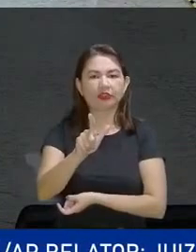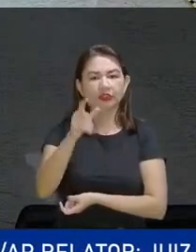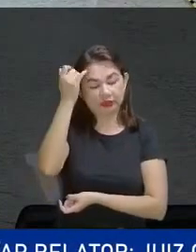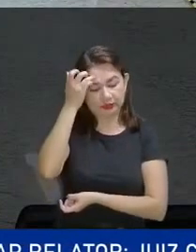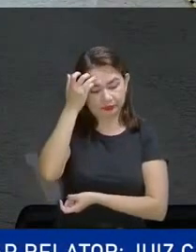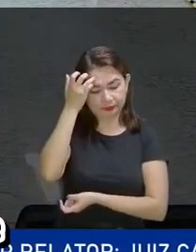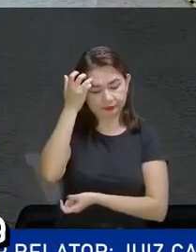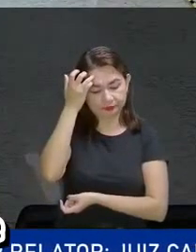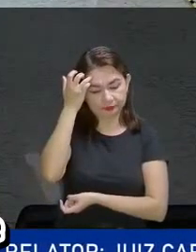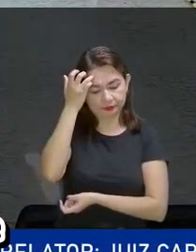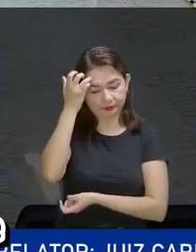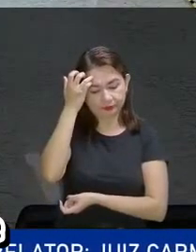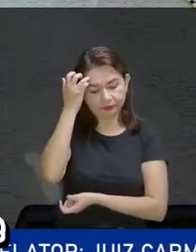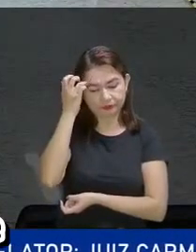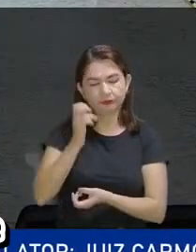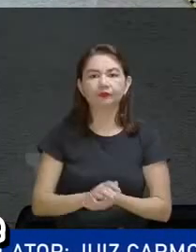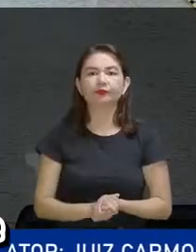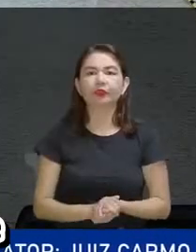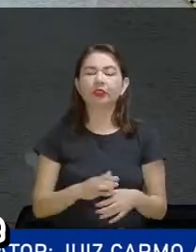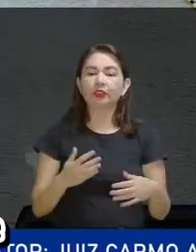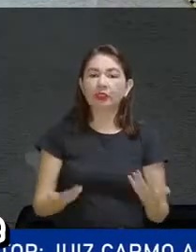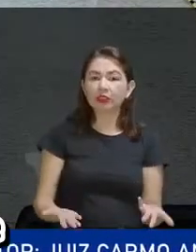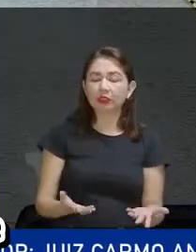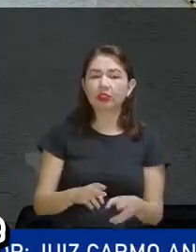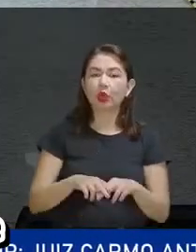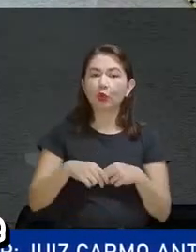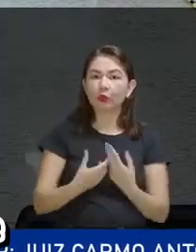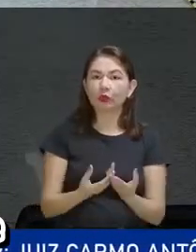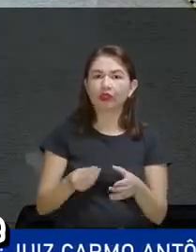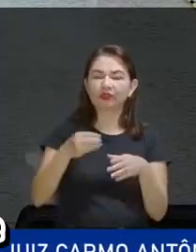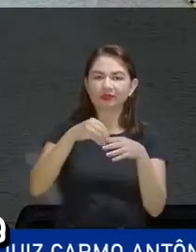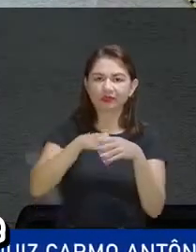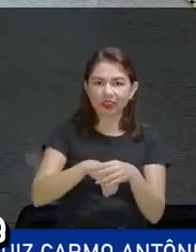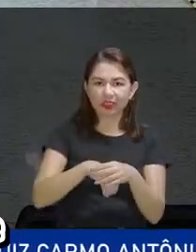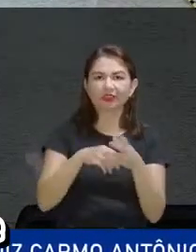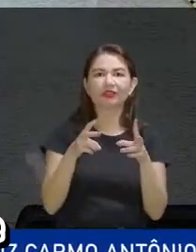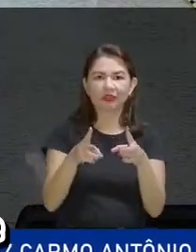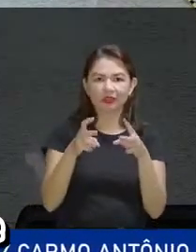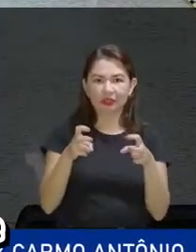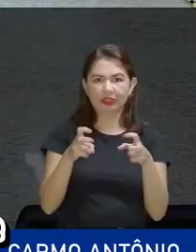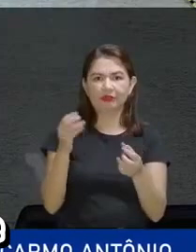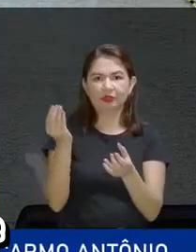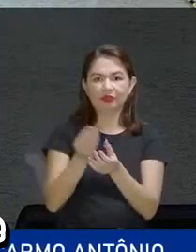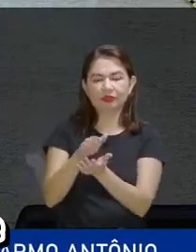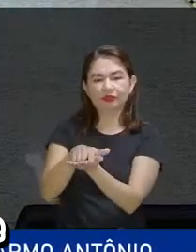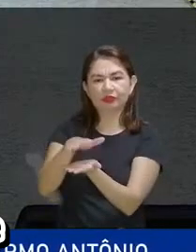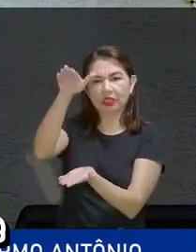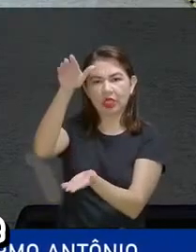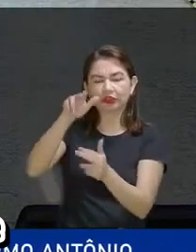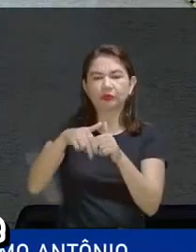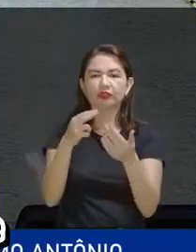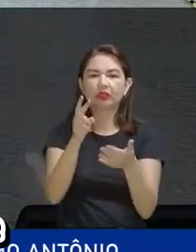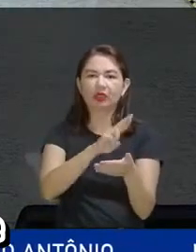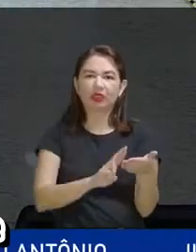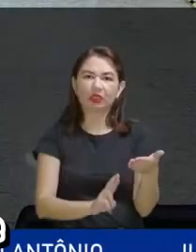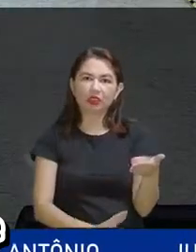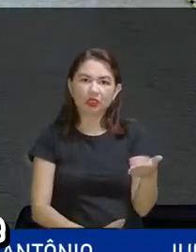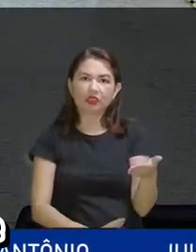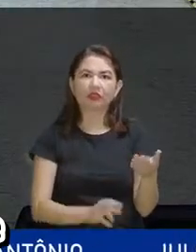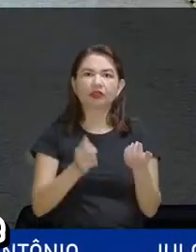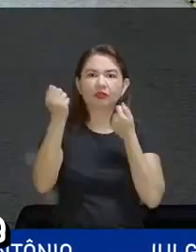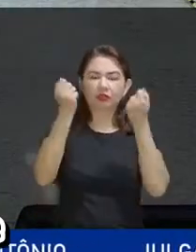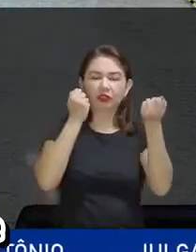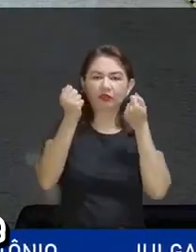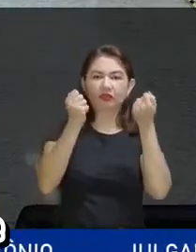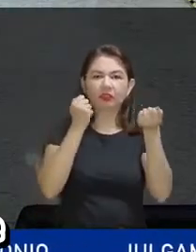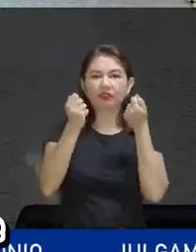ilícita sufrágio. O elemento subjetivo encontra-se devidamente demonstrado nos autos por meio do relatório de análise